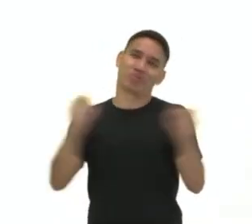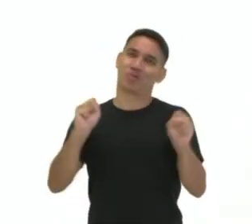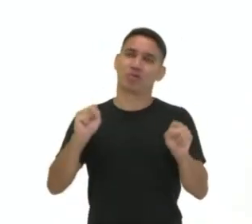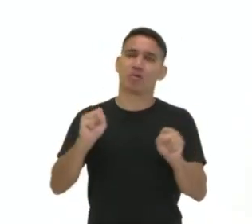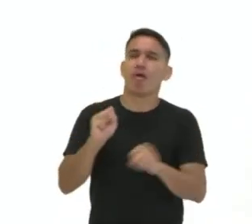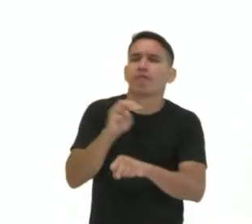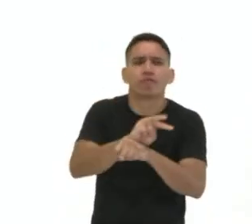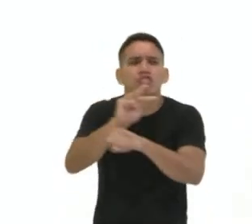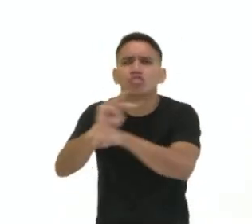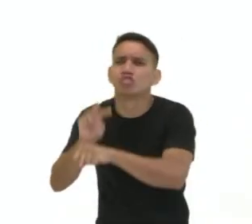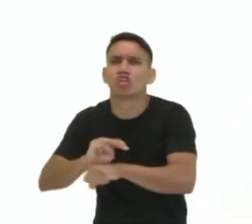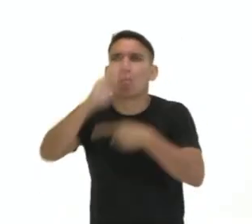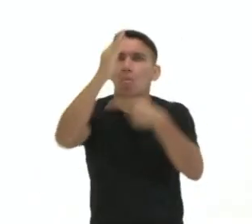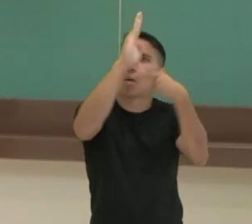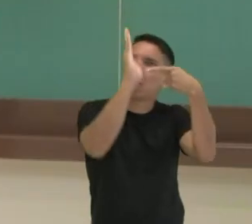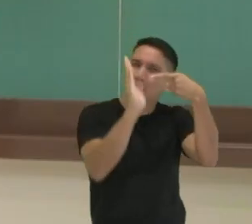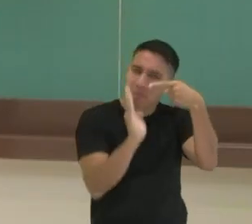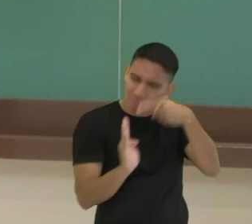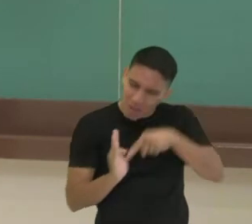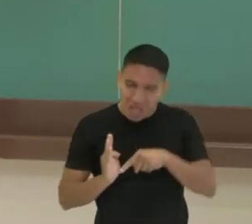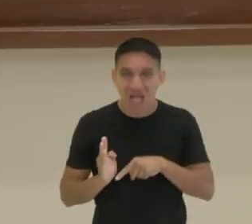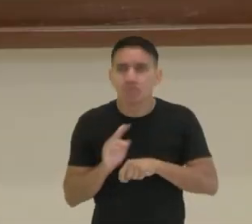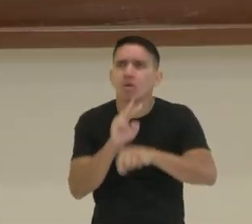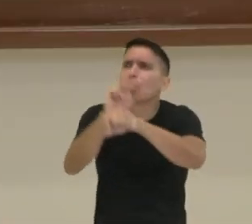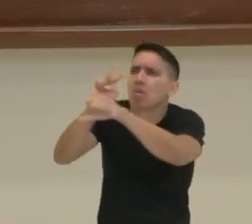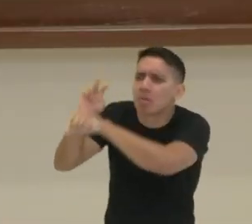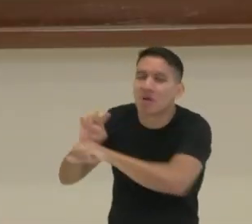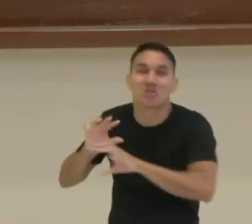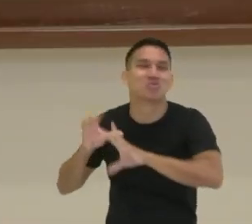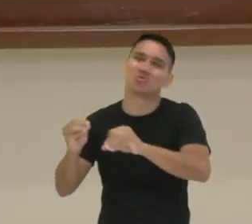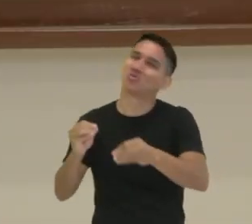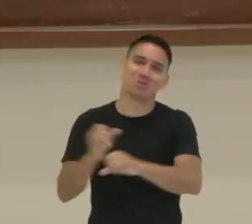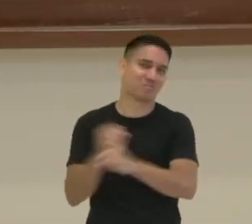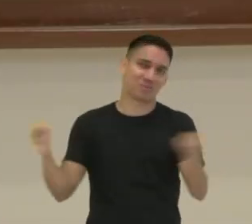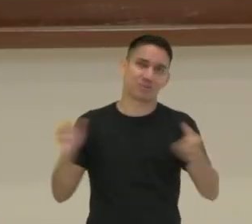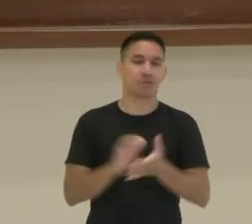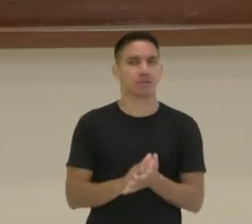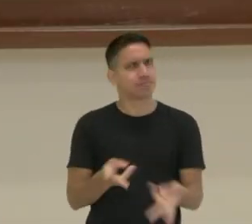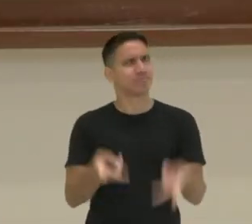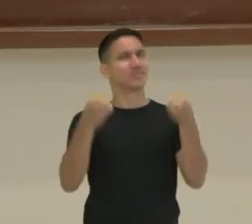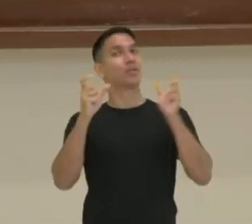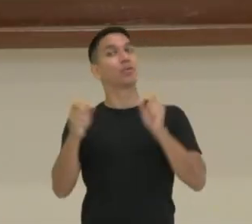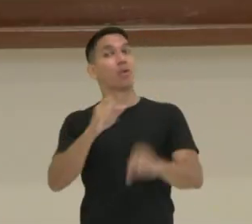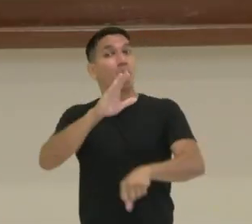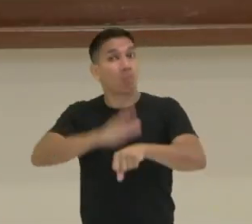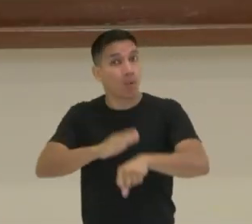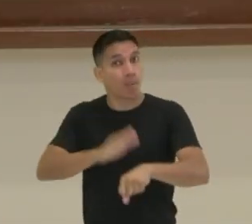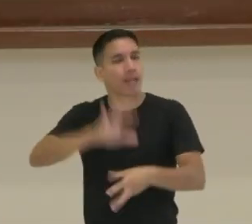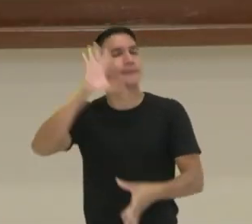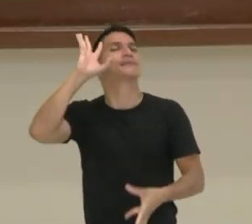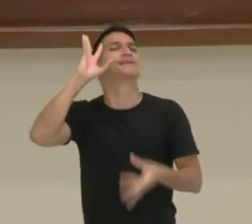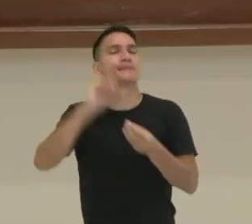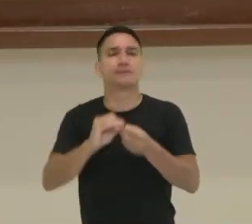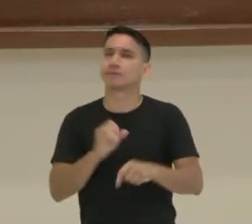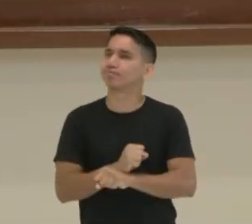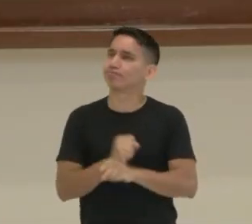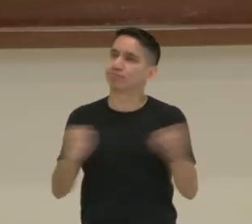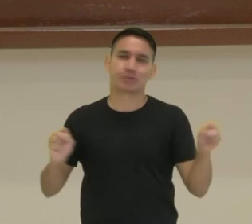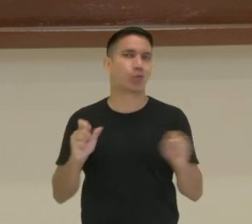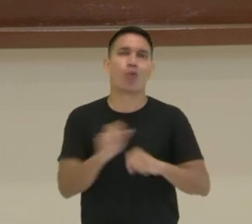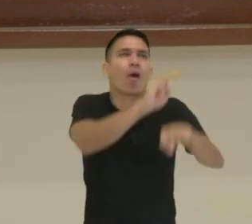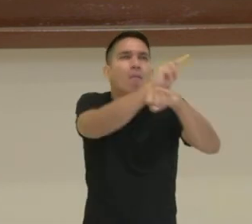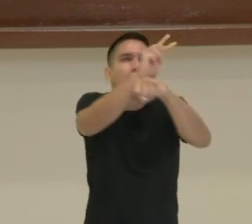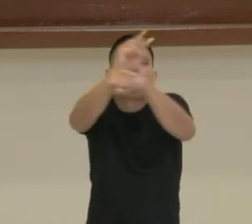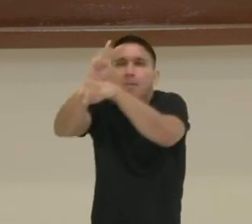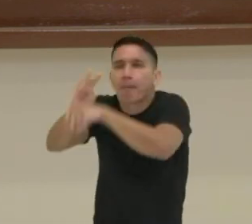litoral tão extenso como o brasileiro. Então veja, a partir do momento que eles entenderam que não era possível vigiar